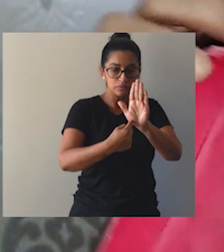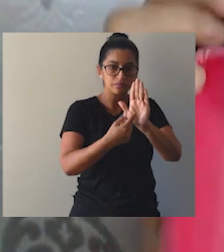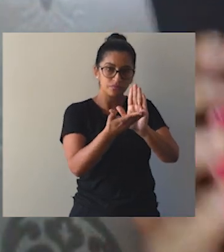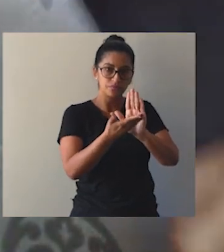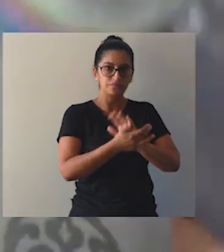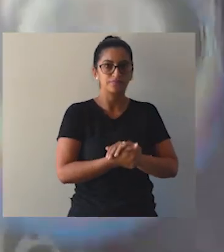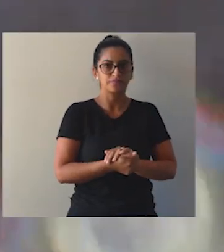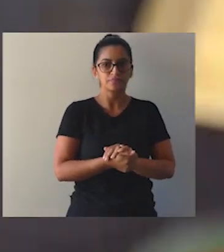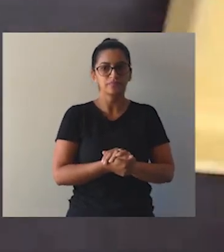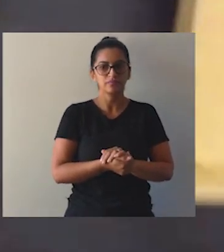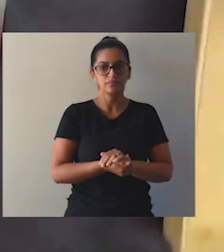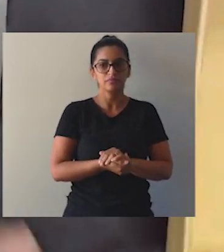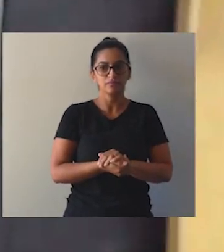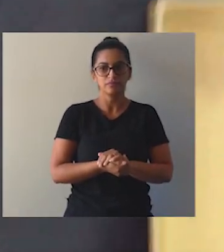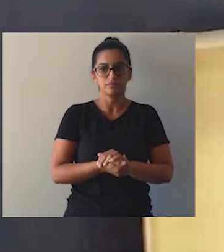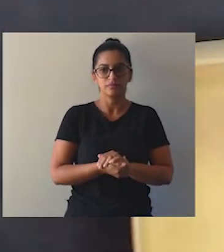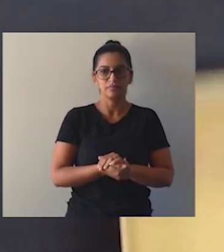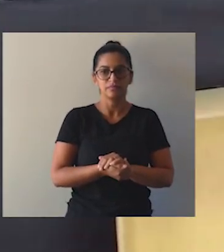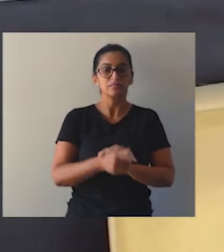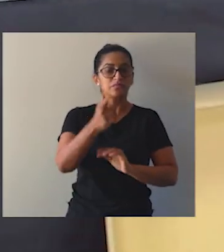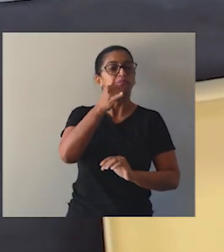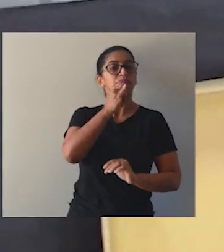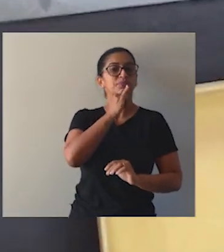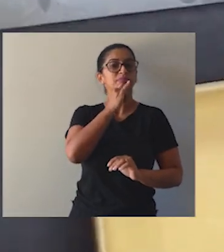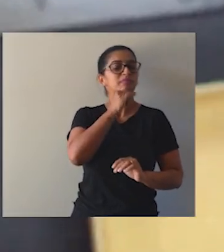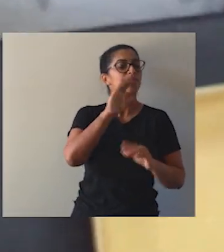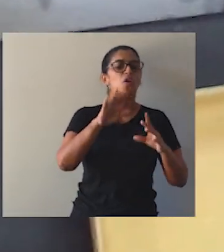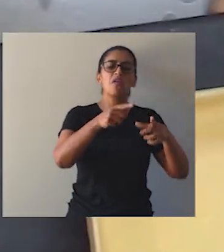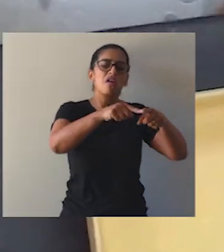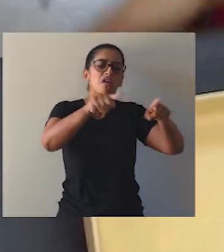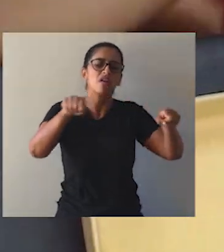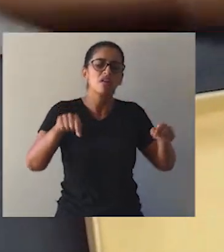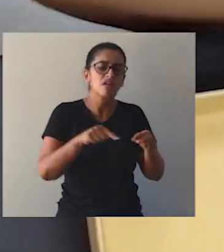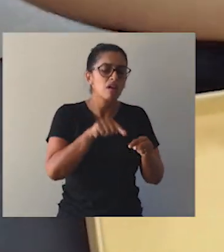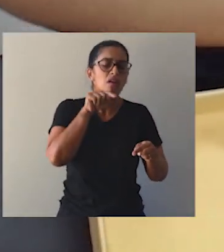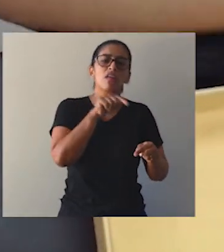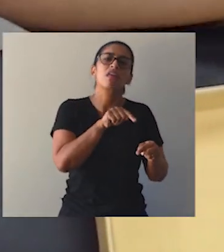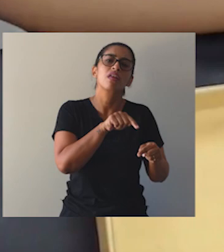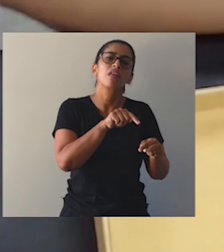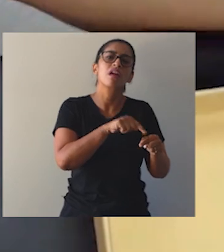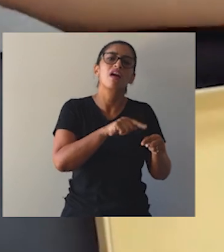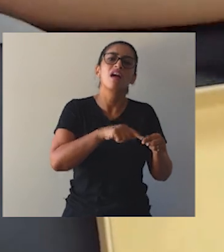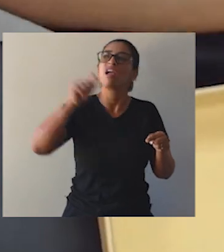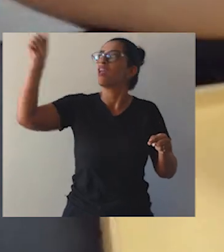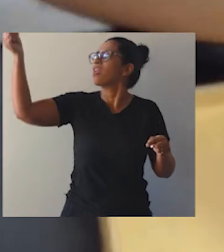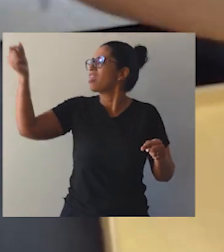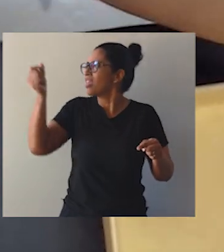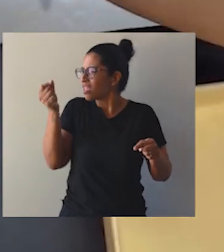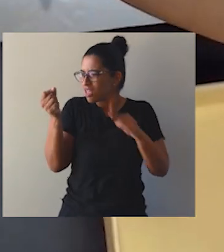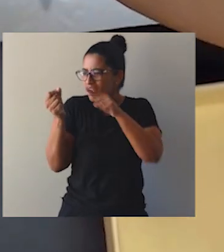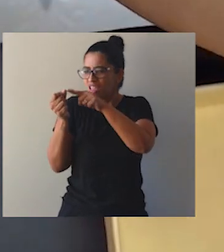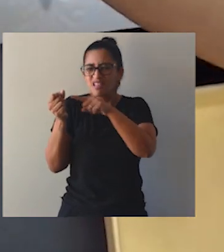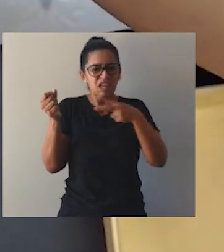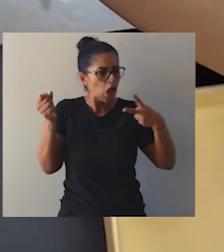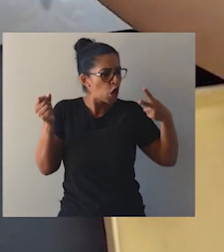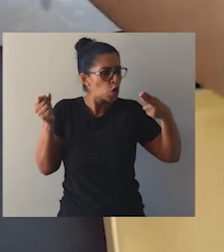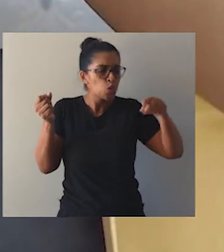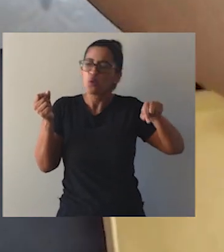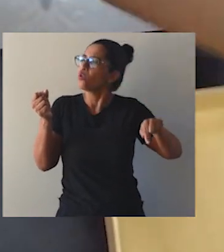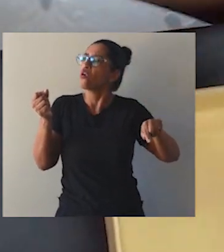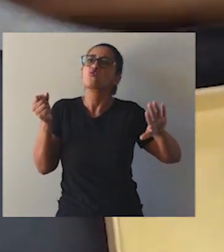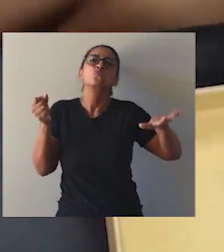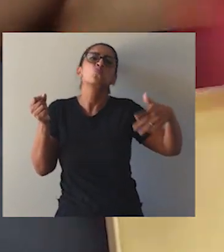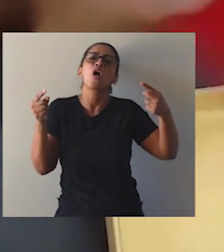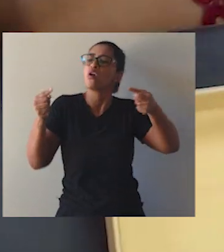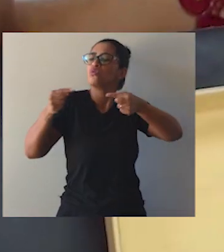colocar? Né? Vou pegar aqui. Então, o que ele vai fazer? Vamos lá. Falou, ó. Colocou aqui o